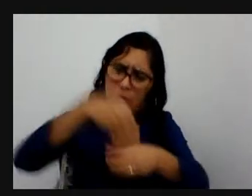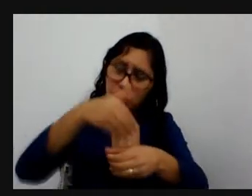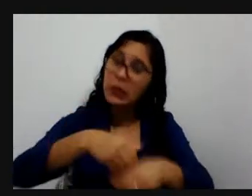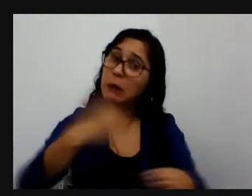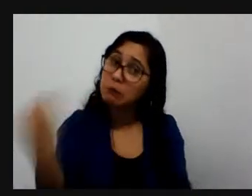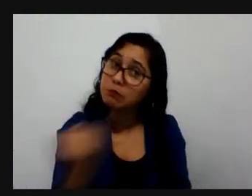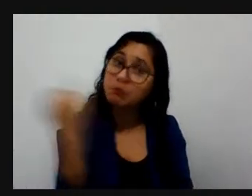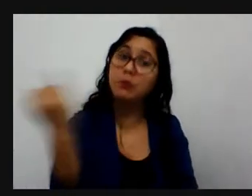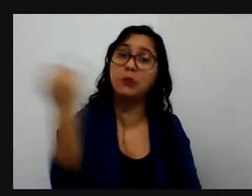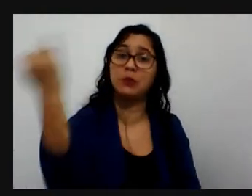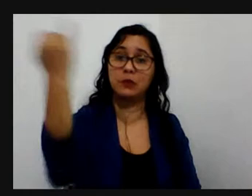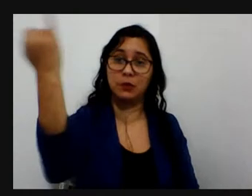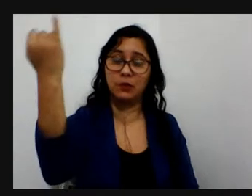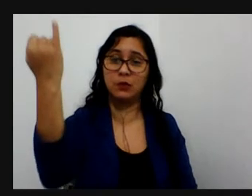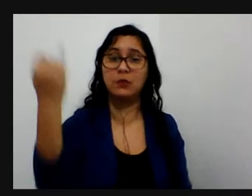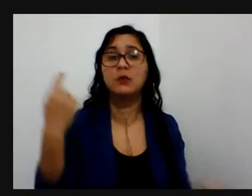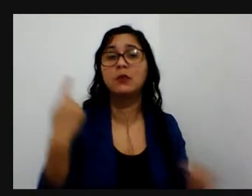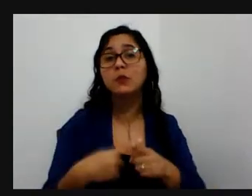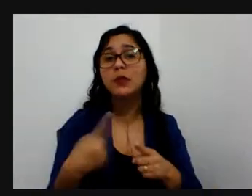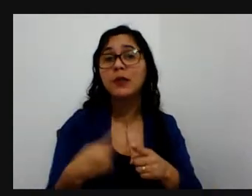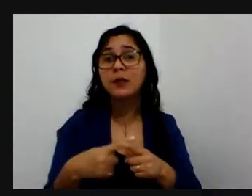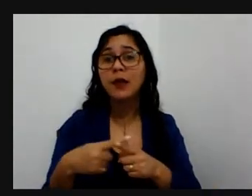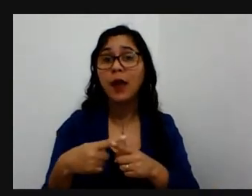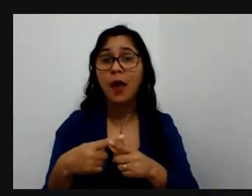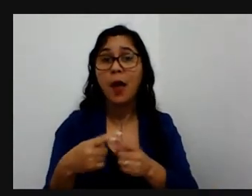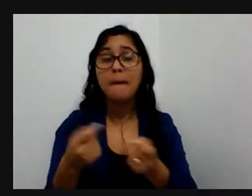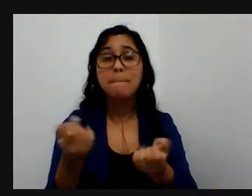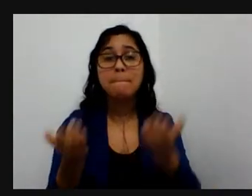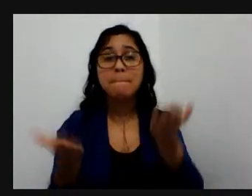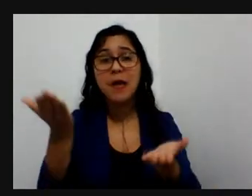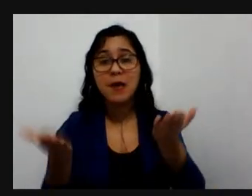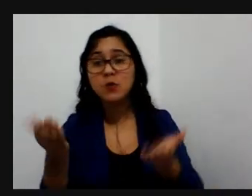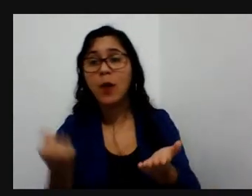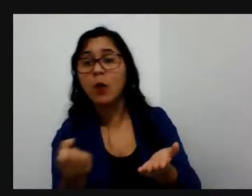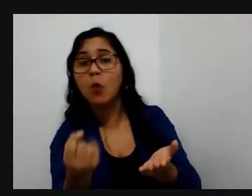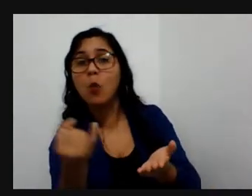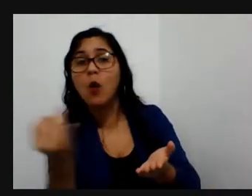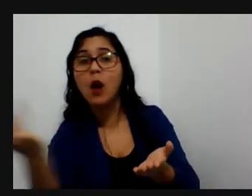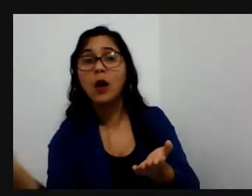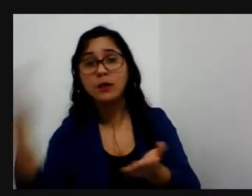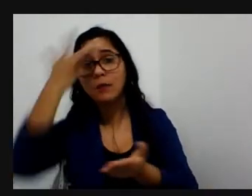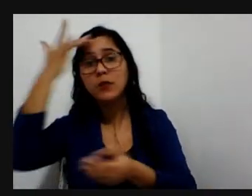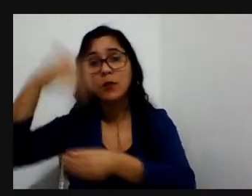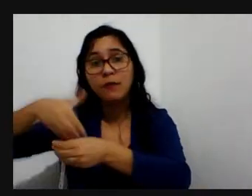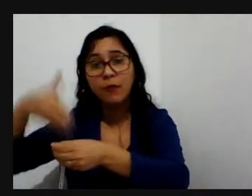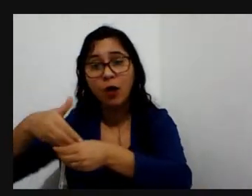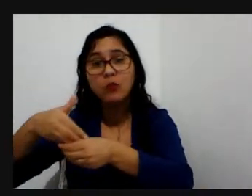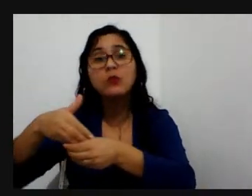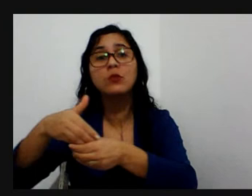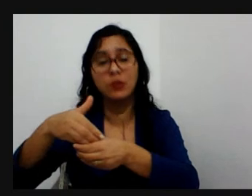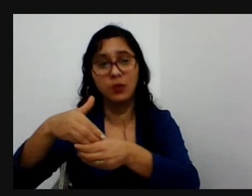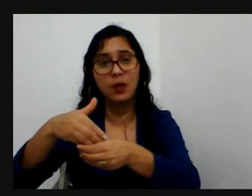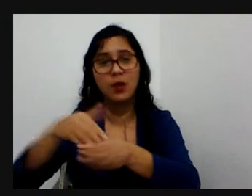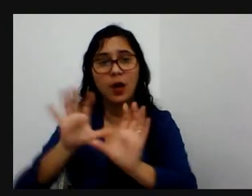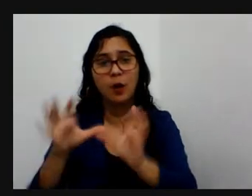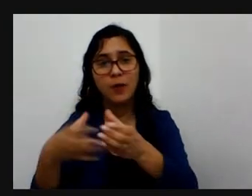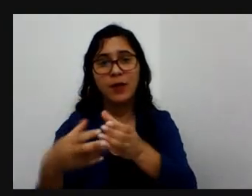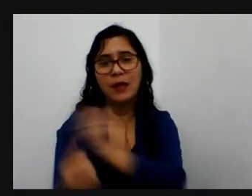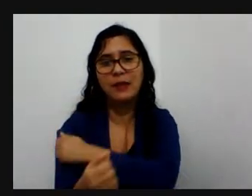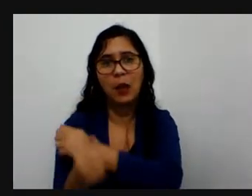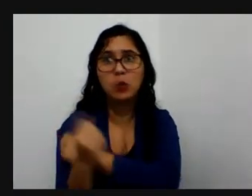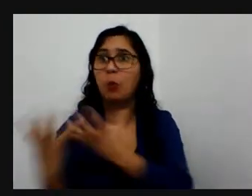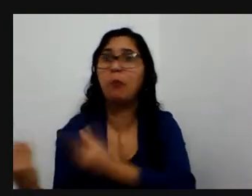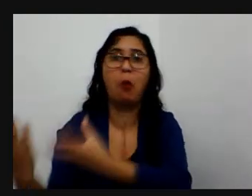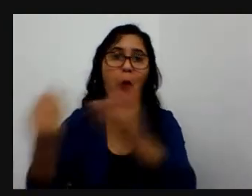porque o peso do voto tem a ver com a quantidade de pessoas votantes e a comunidade de discentes é muito grande,